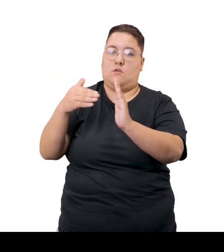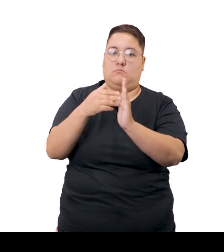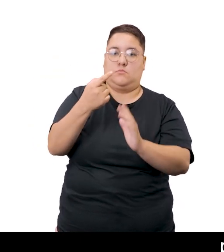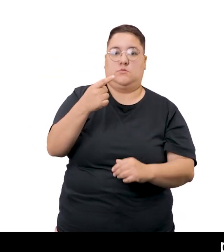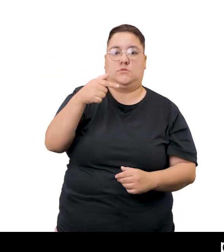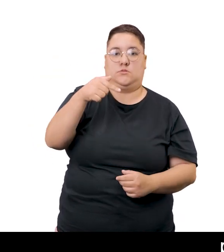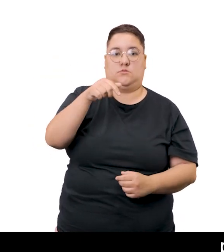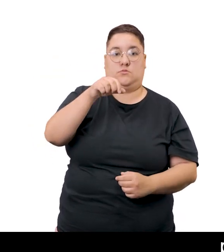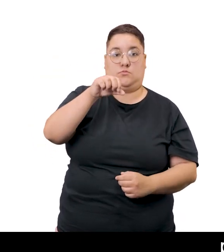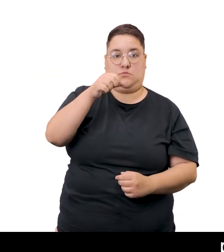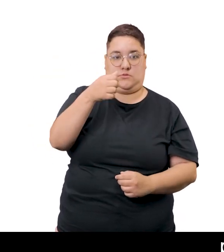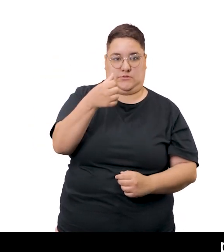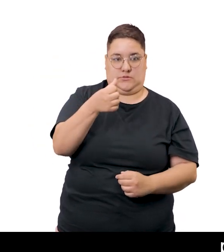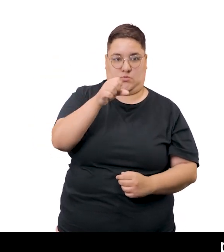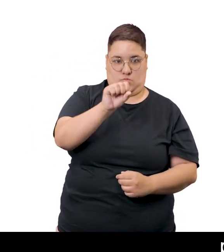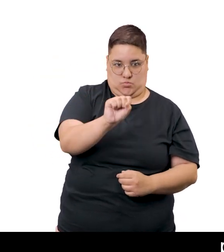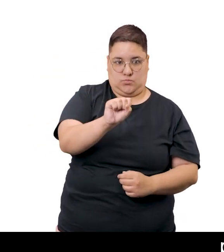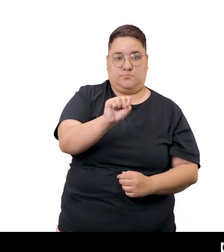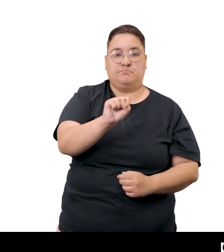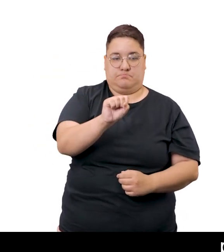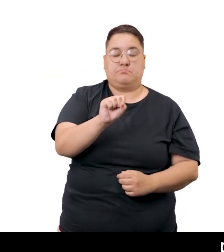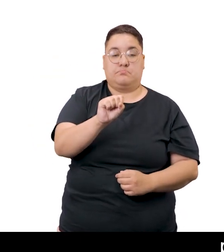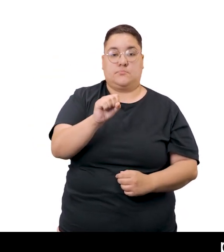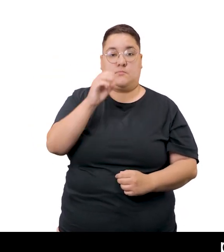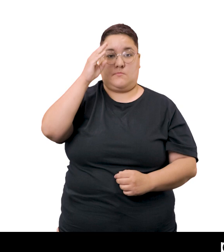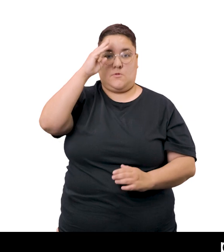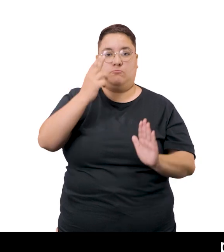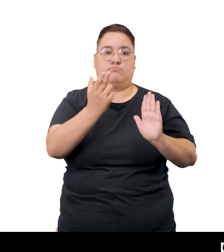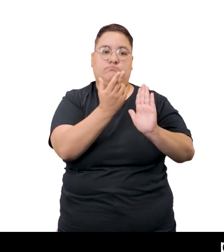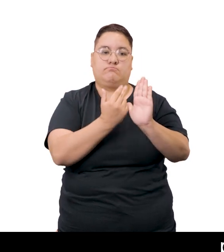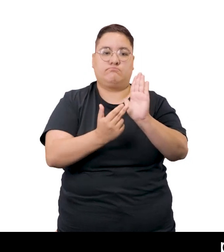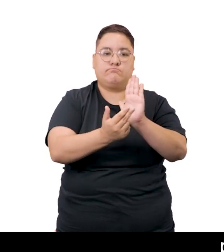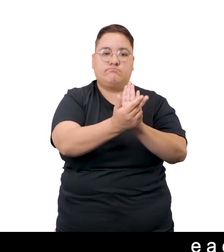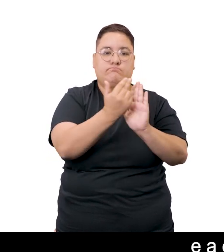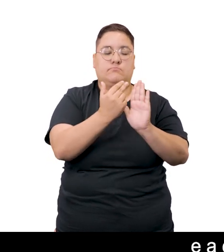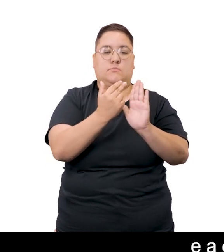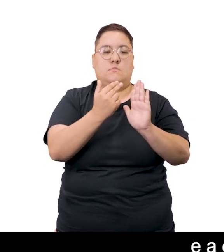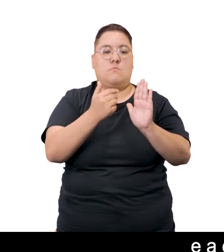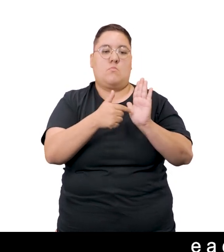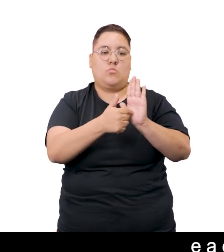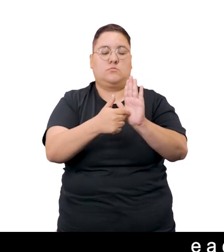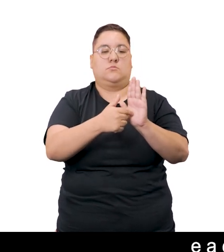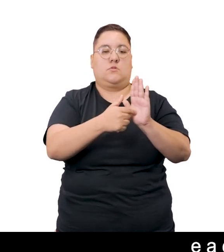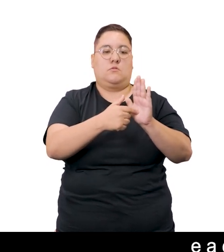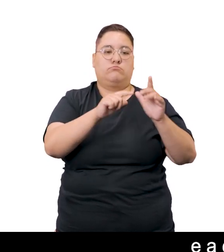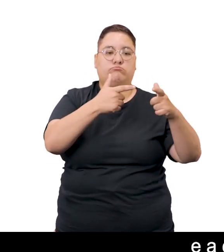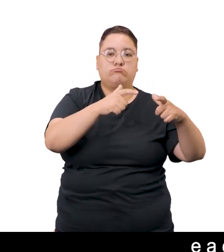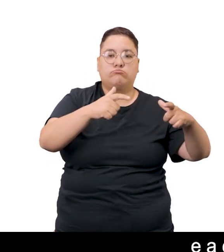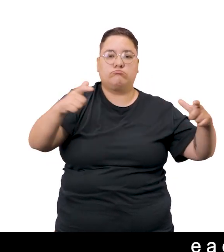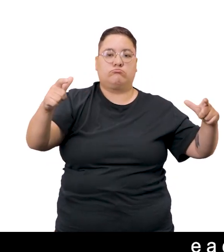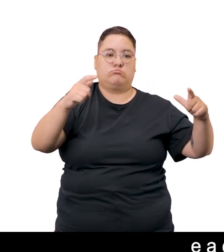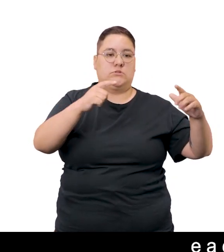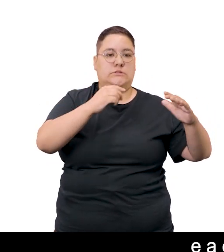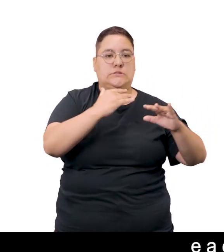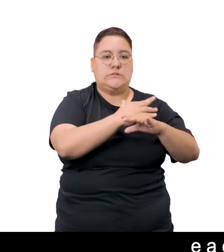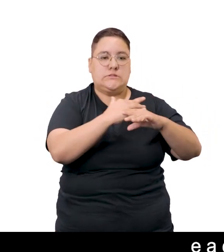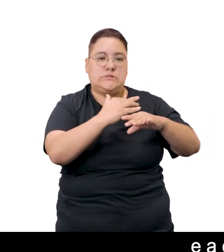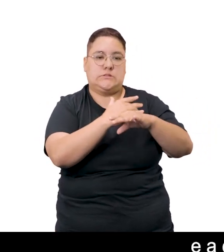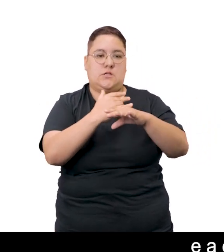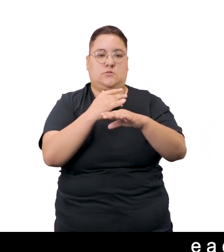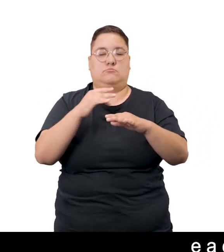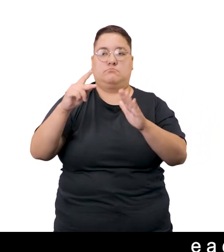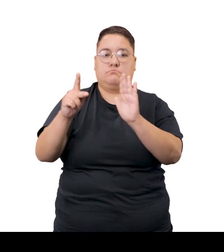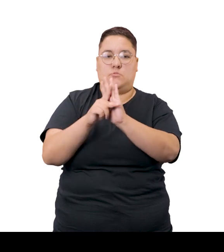1768. Principal paisagista a representar o crescimento urbano e a composição arquitetônica veneziana no